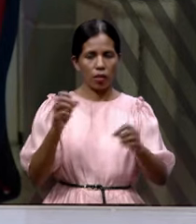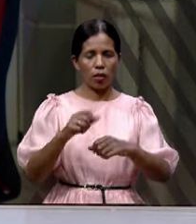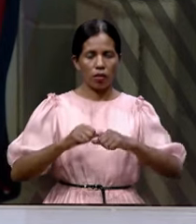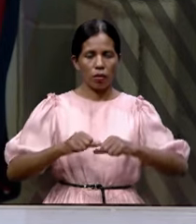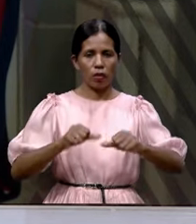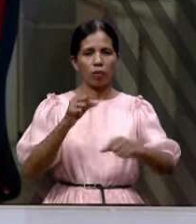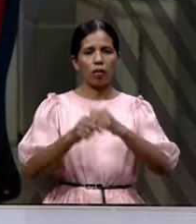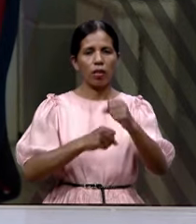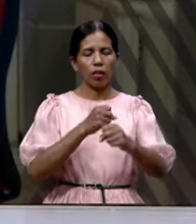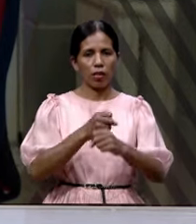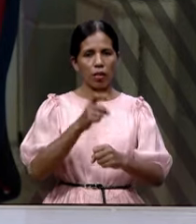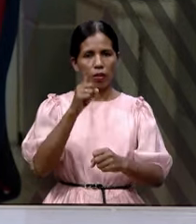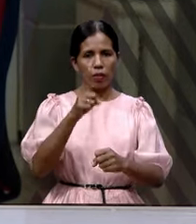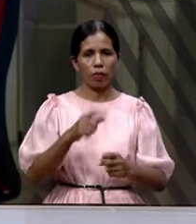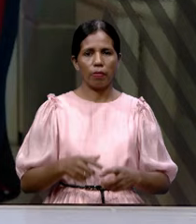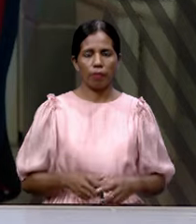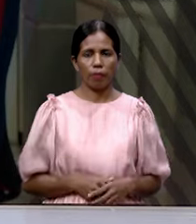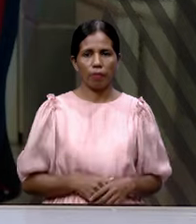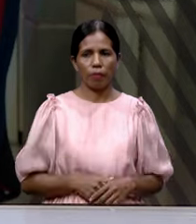ona.